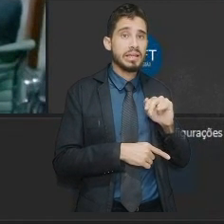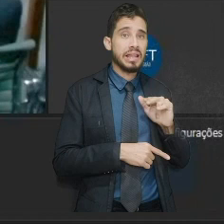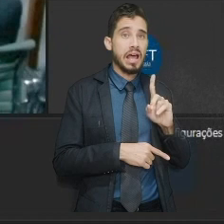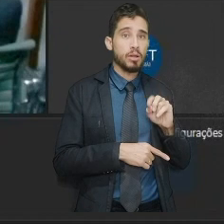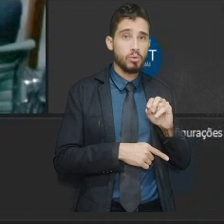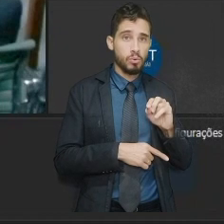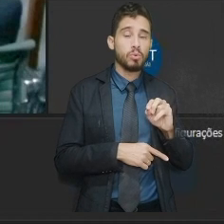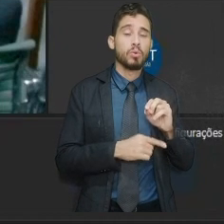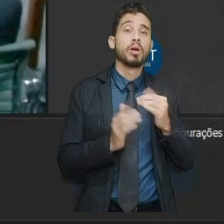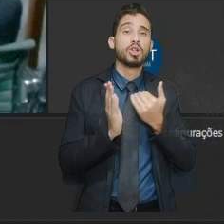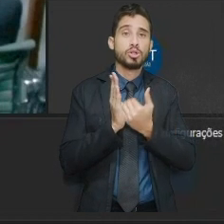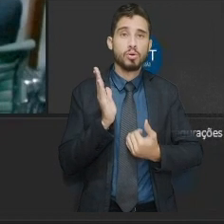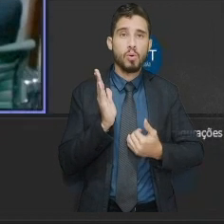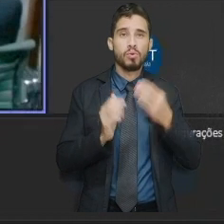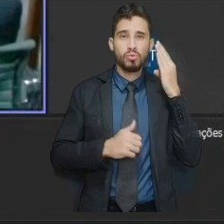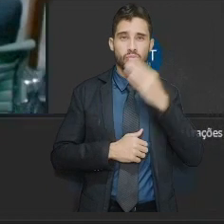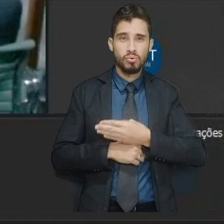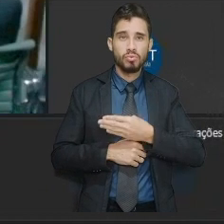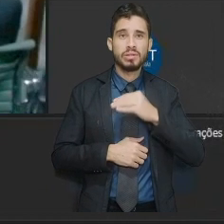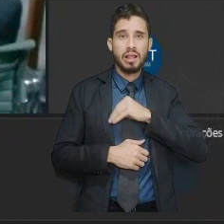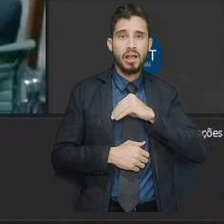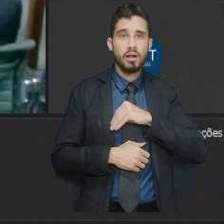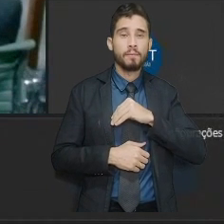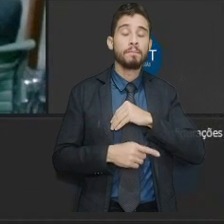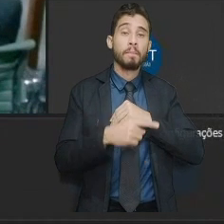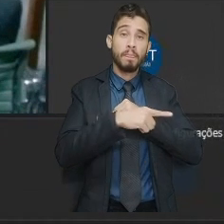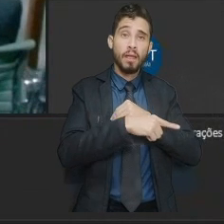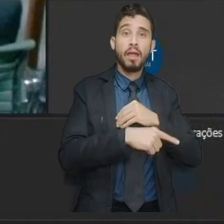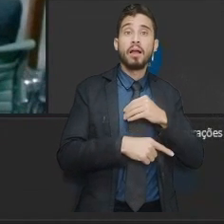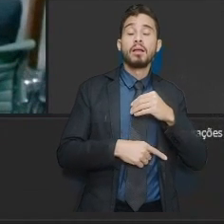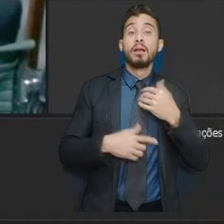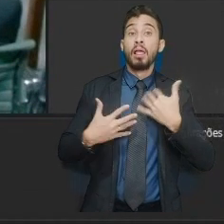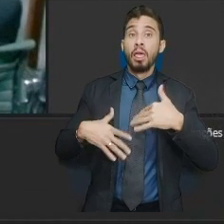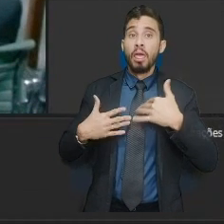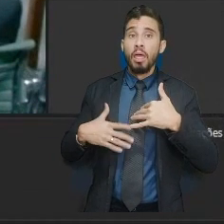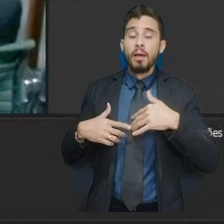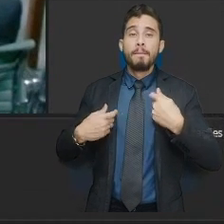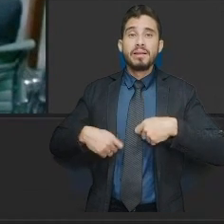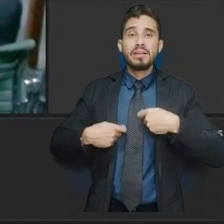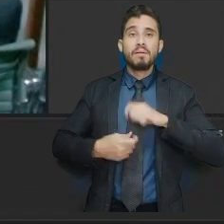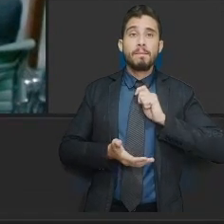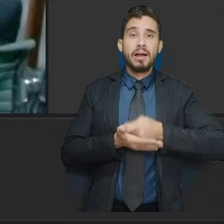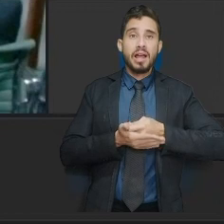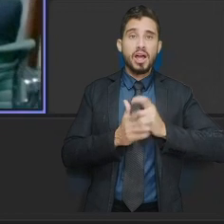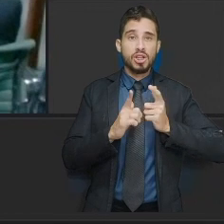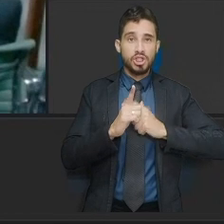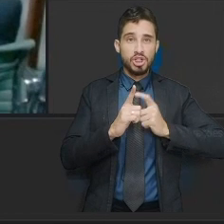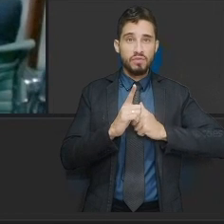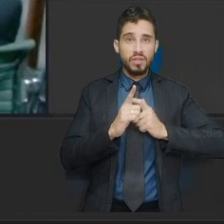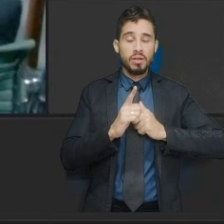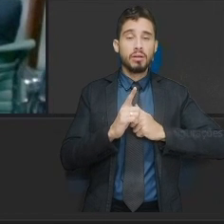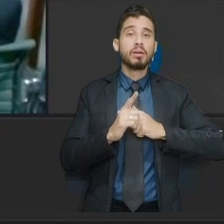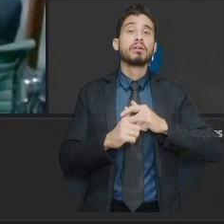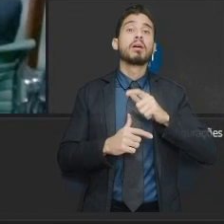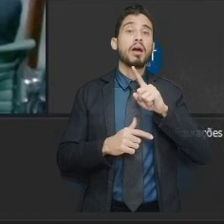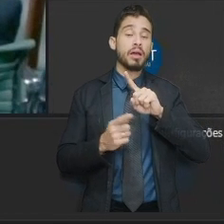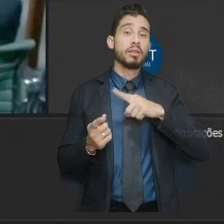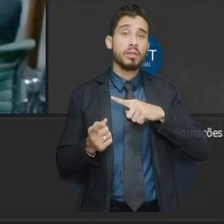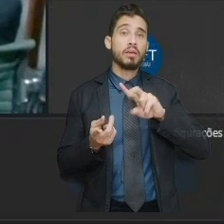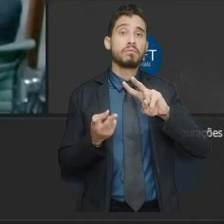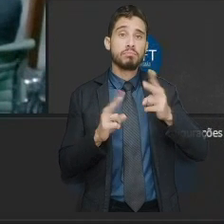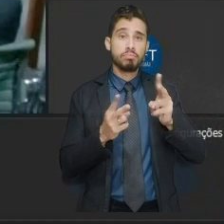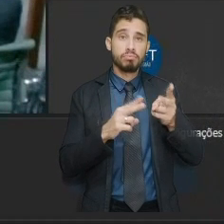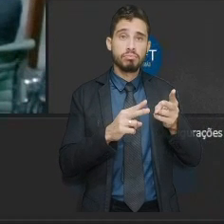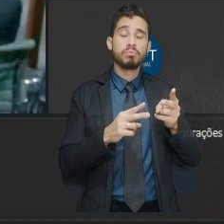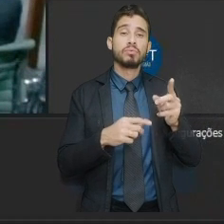desses contratos e afirma que utilizou uma parte desse crédito para pagamento de uma dívida e R$50 mil foram transferidos para a